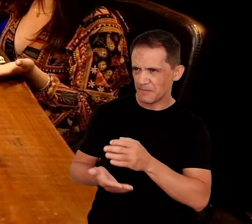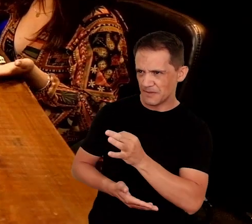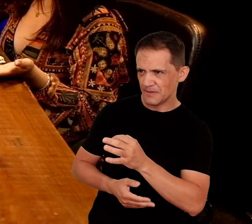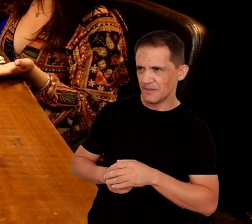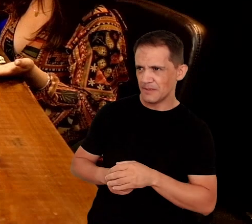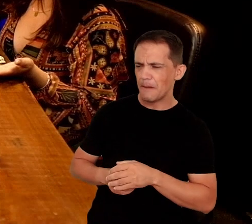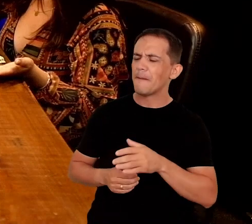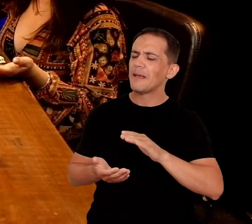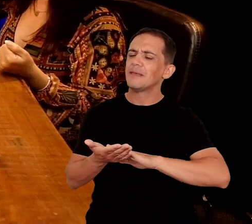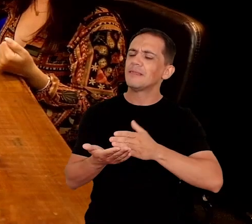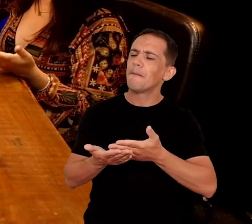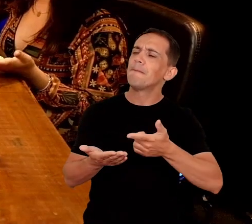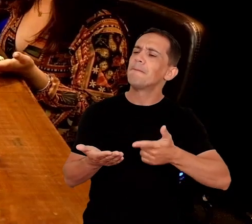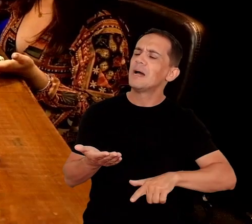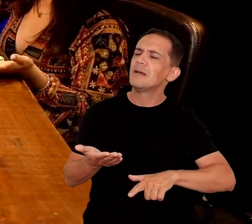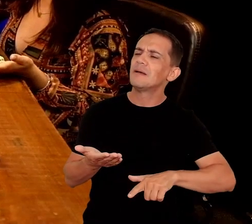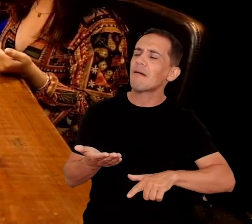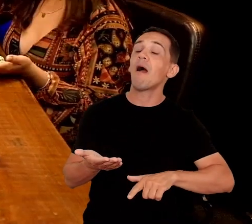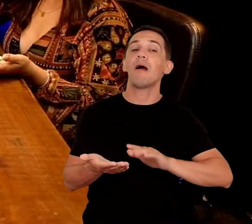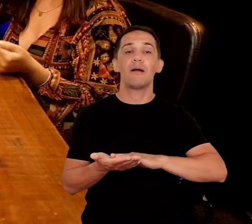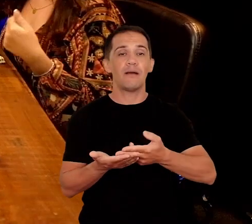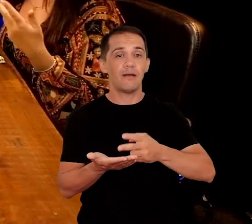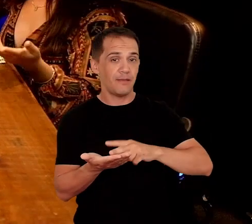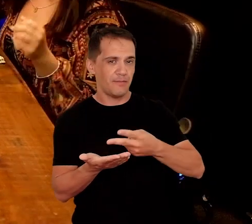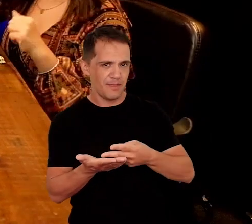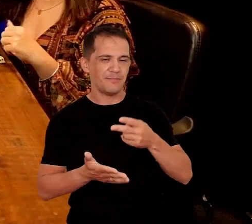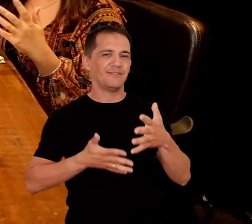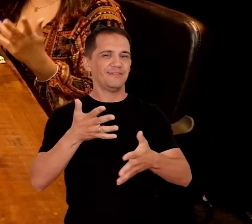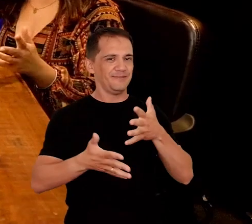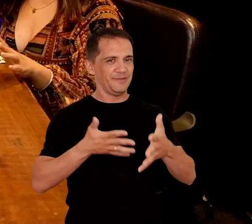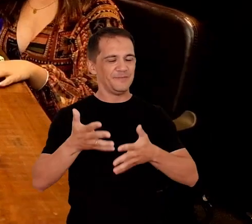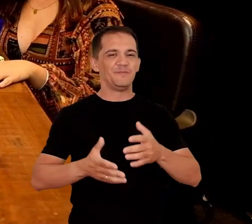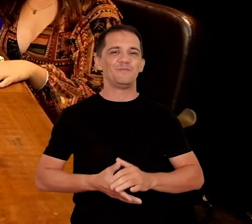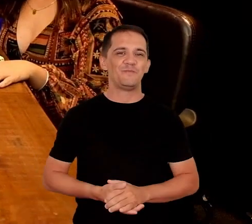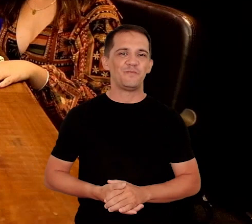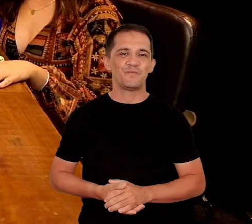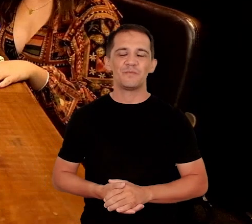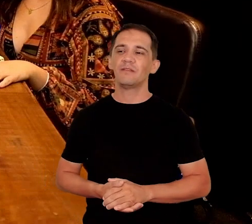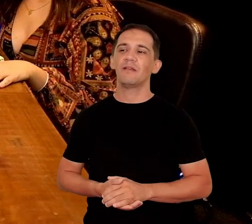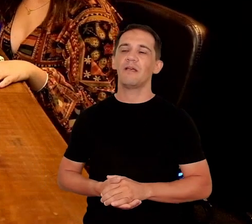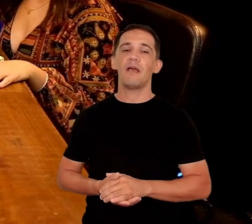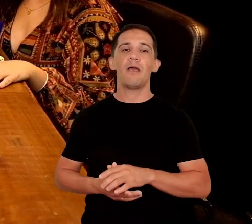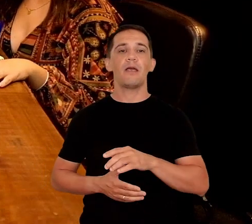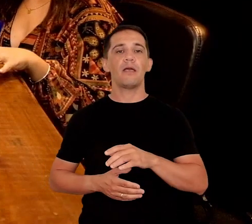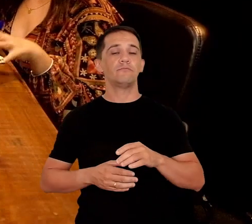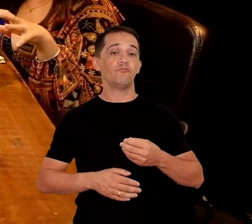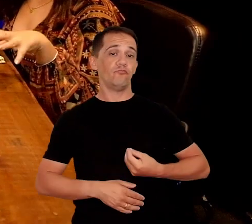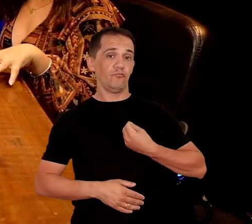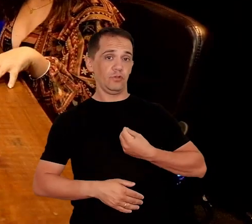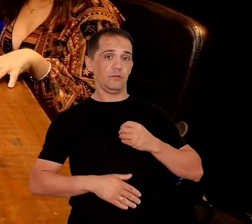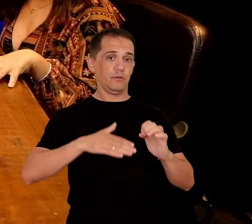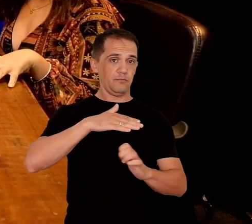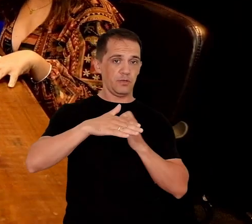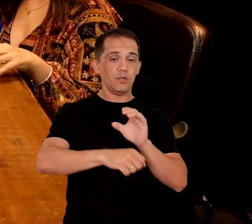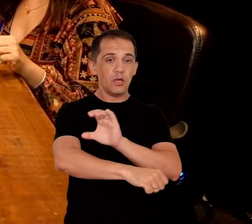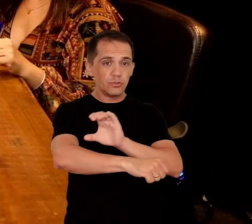intérprete, né, de Libras e... Tem um outro nome, né? Tradutor, intérprete de Tradutor Libras. E intérprete de Libras. Eles ficam